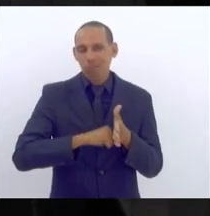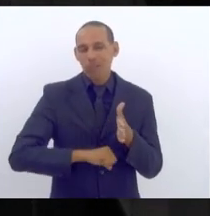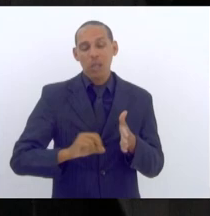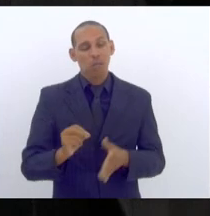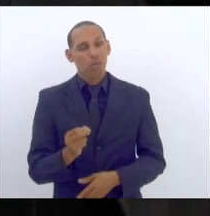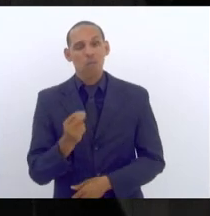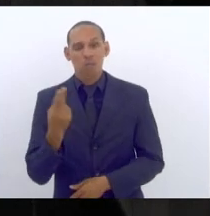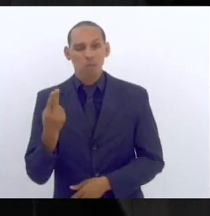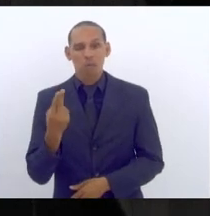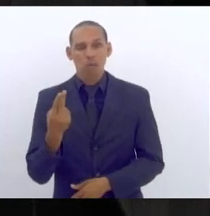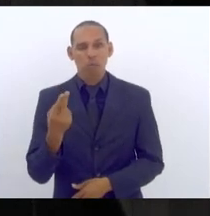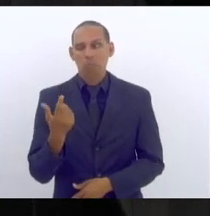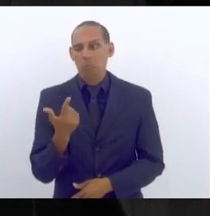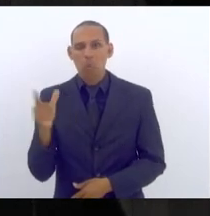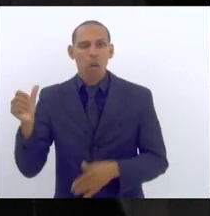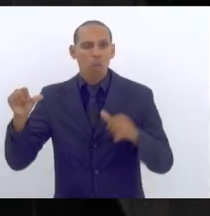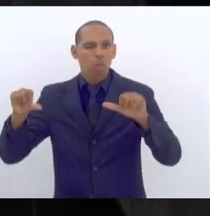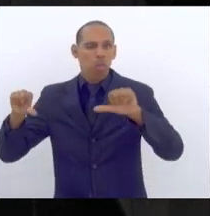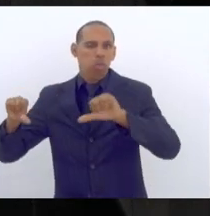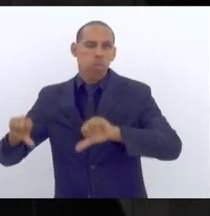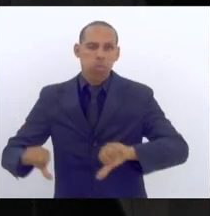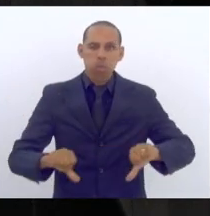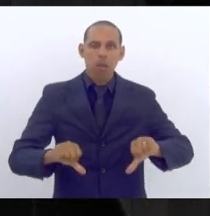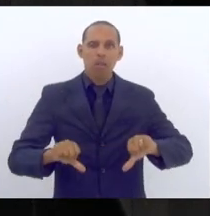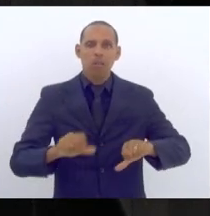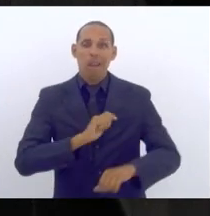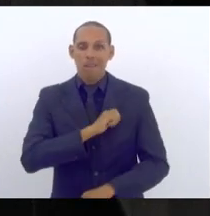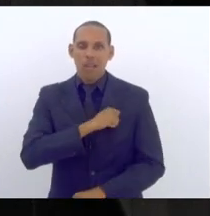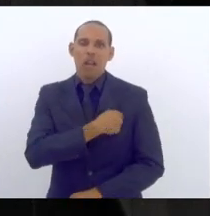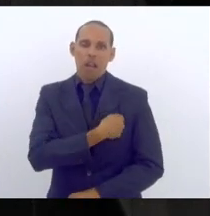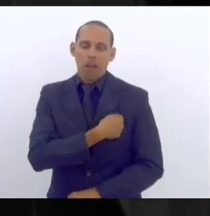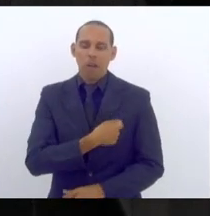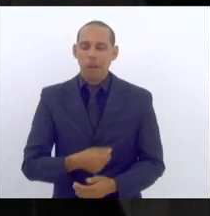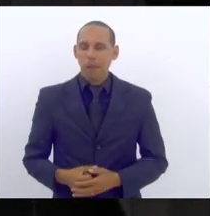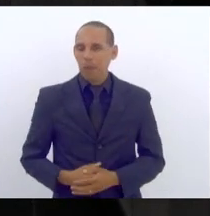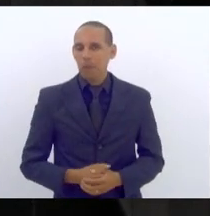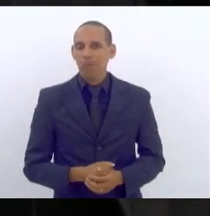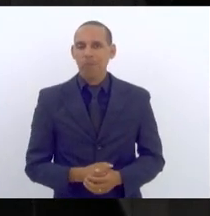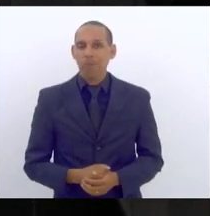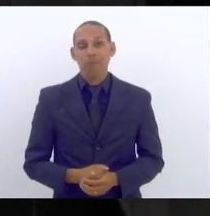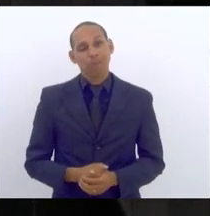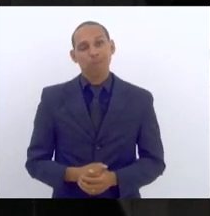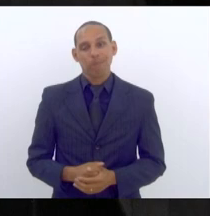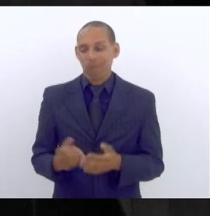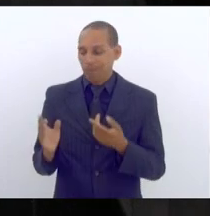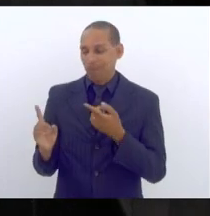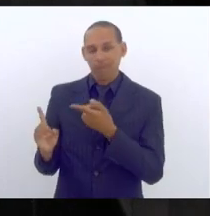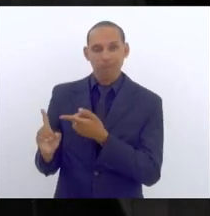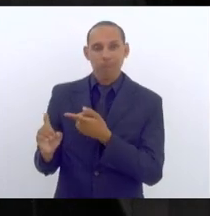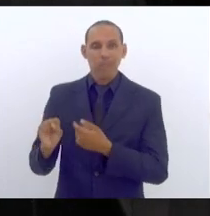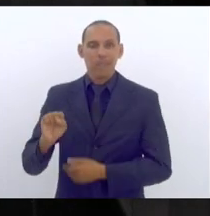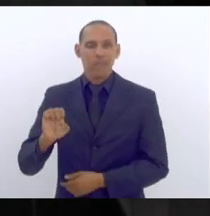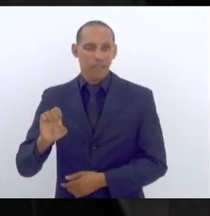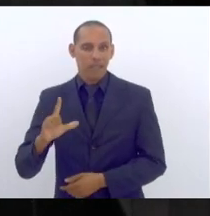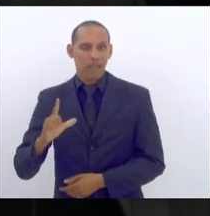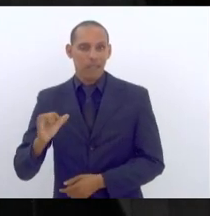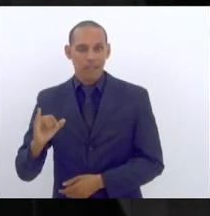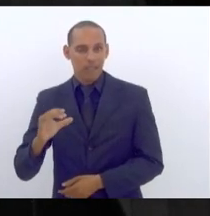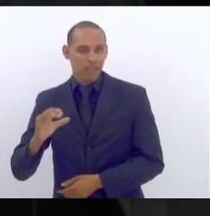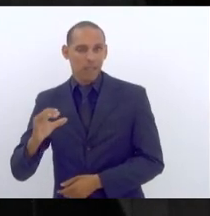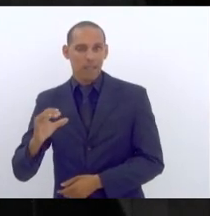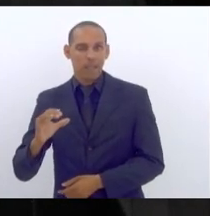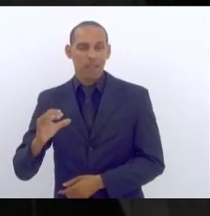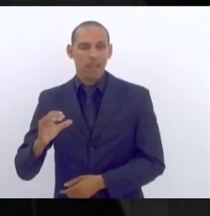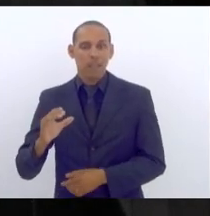enfrentar alguma grande crise fiscal a taxa SELIC senhora Presidente é